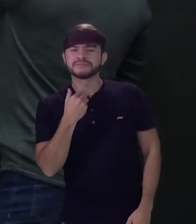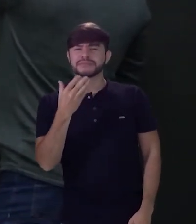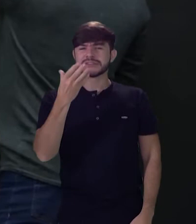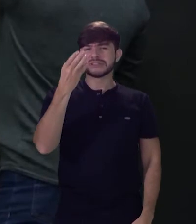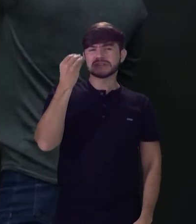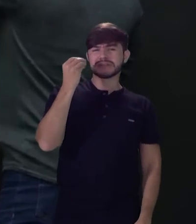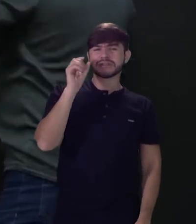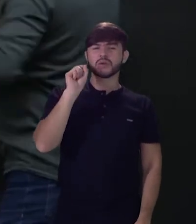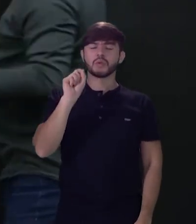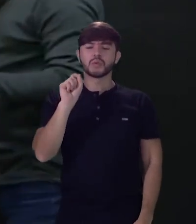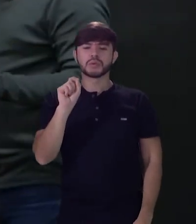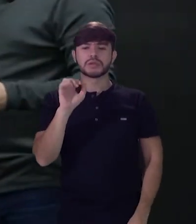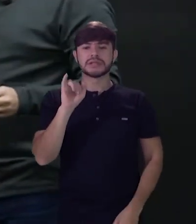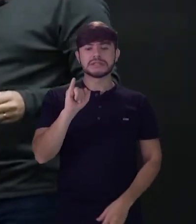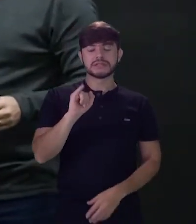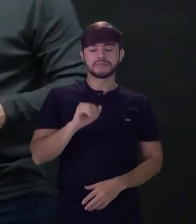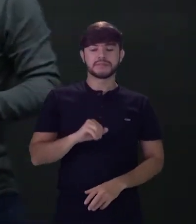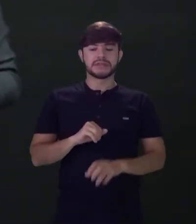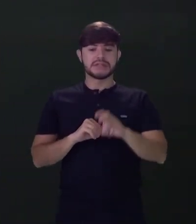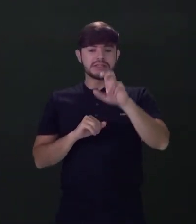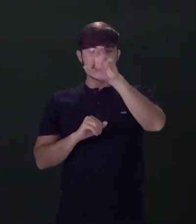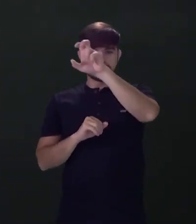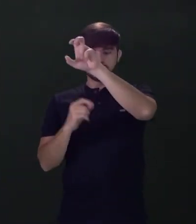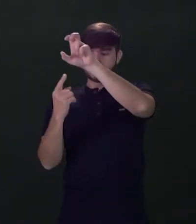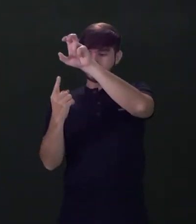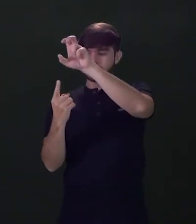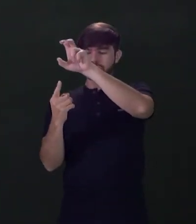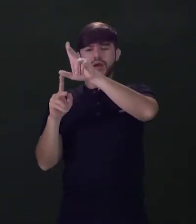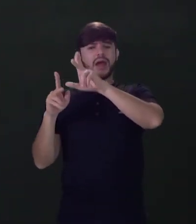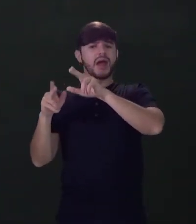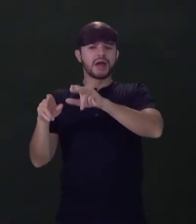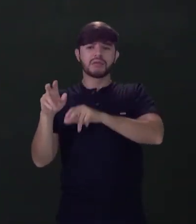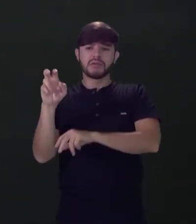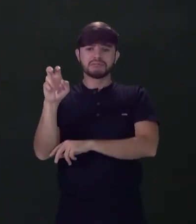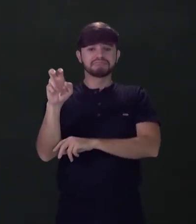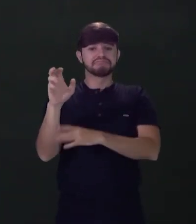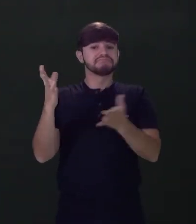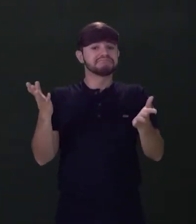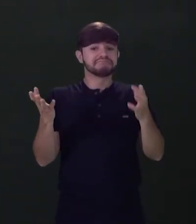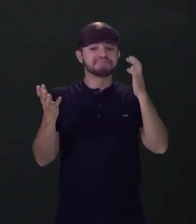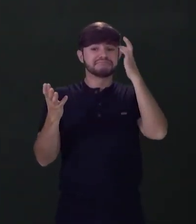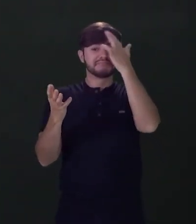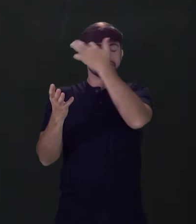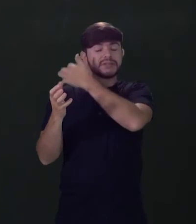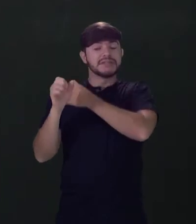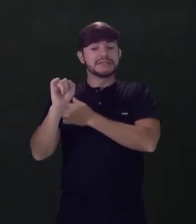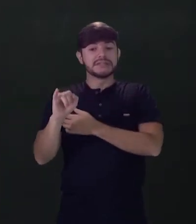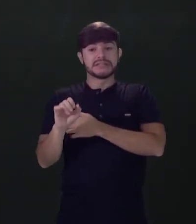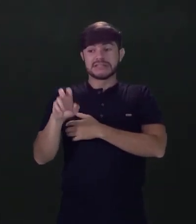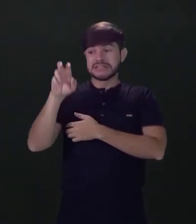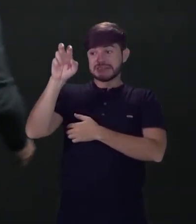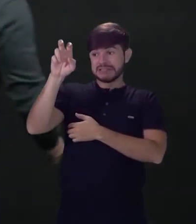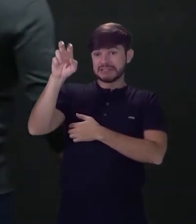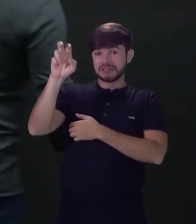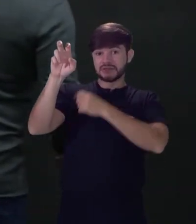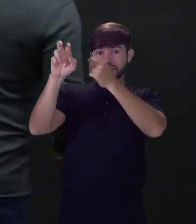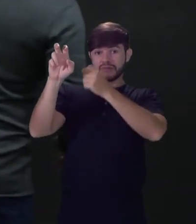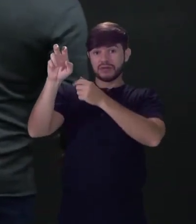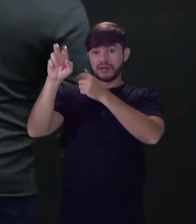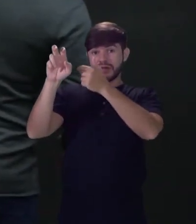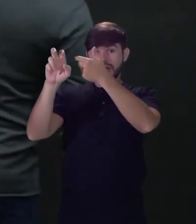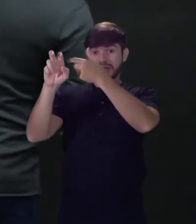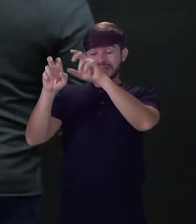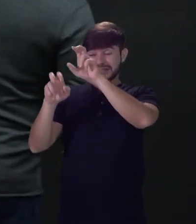é a mesma coisa do que somente o 5. E aí você resolve o 5 elevado a 2. 5 elevado a 2,